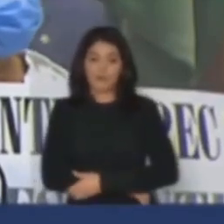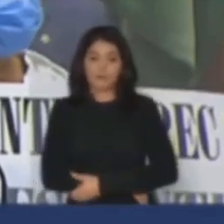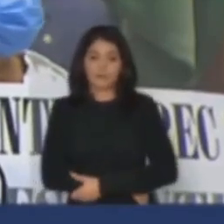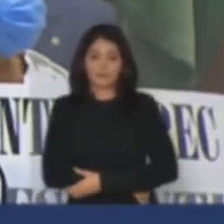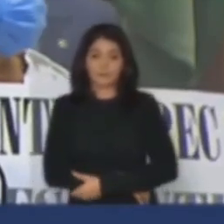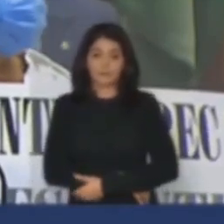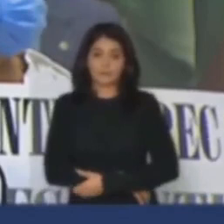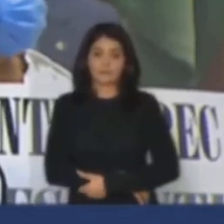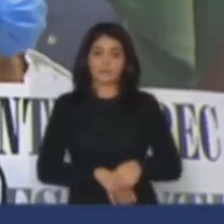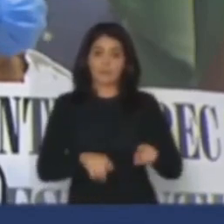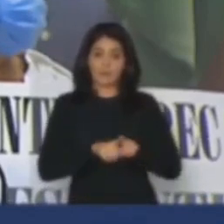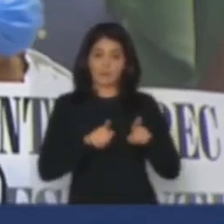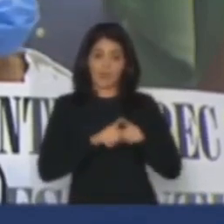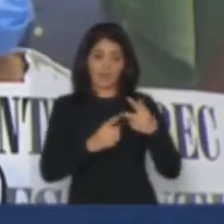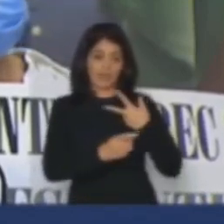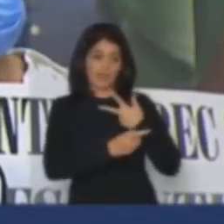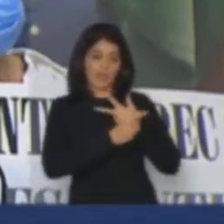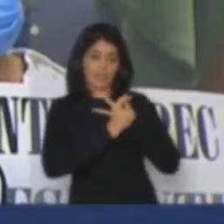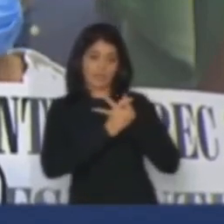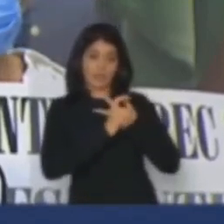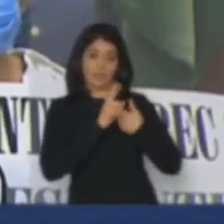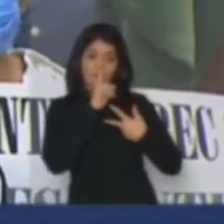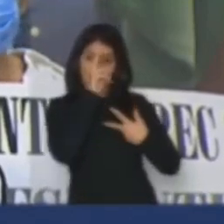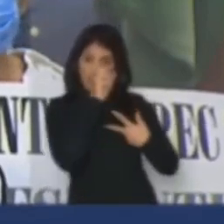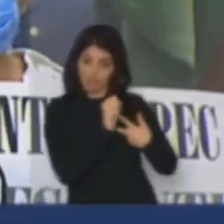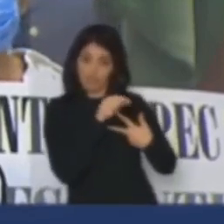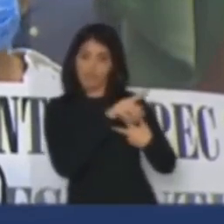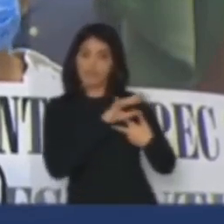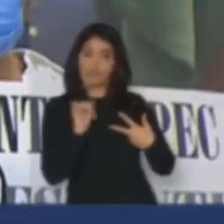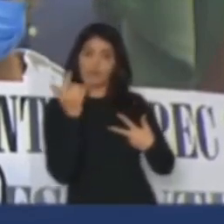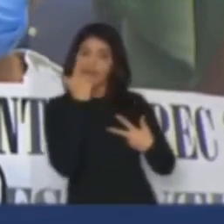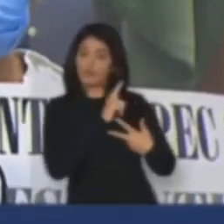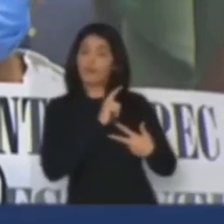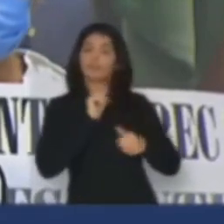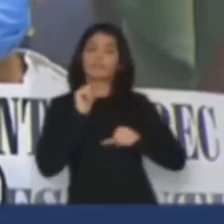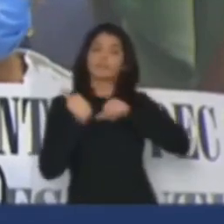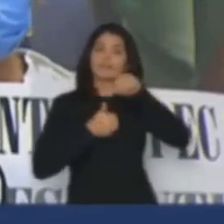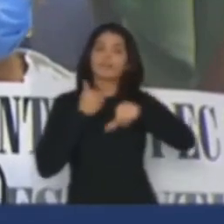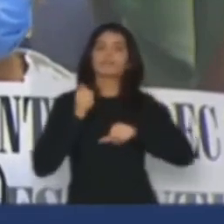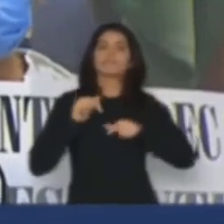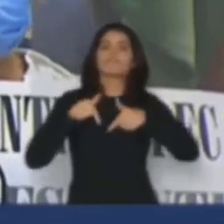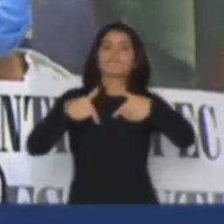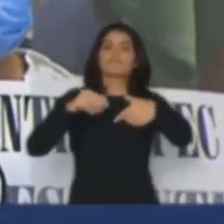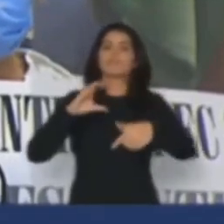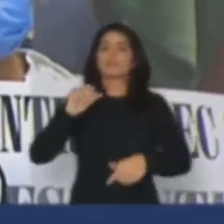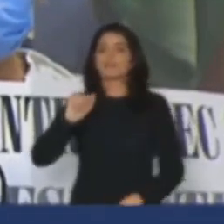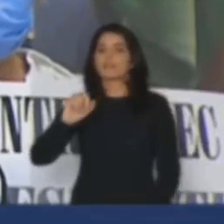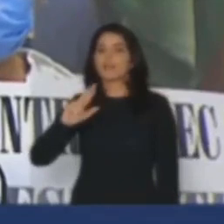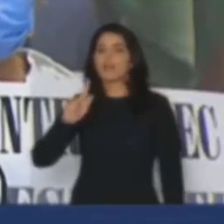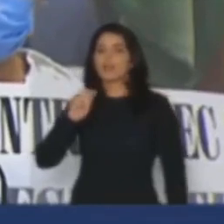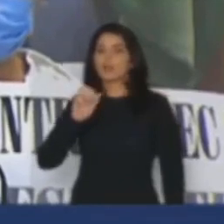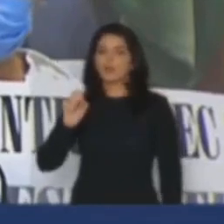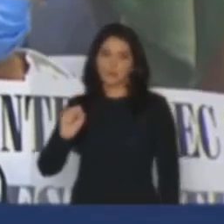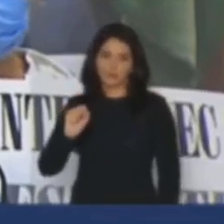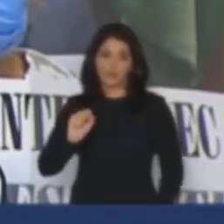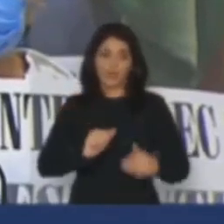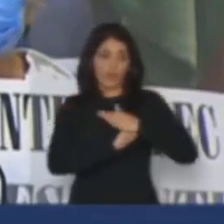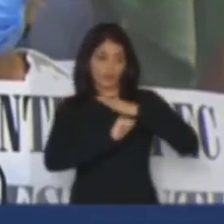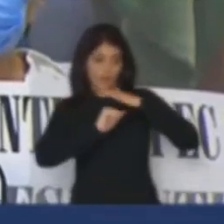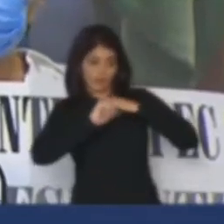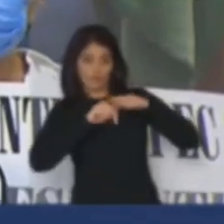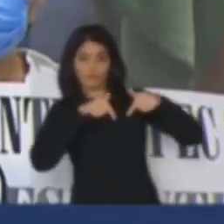amplia o poder do executivo de extinguir e transformar cargos, órgãos, autarquias e funções.